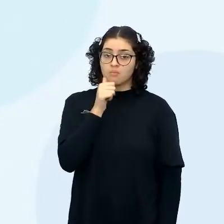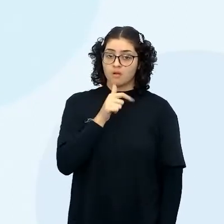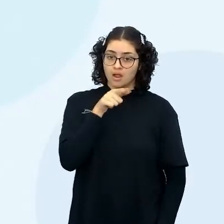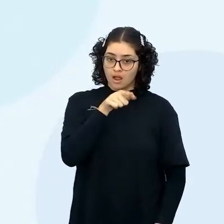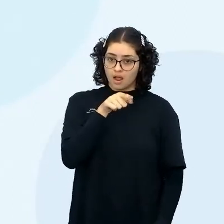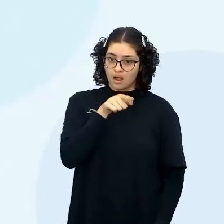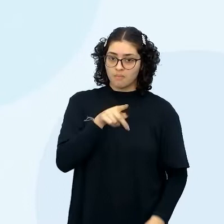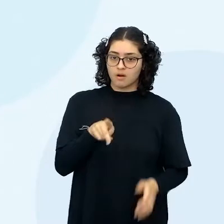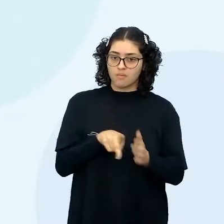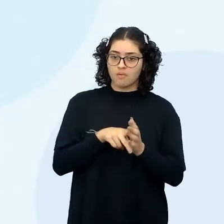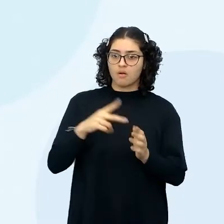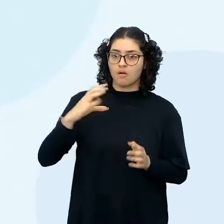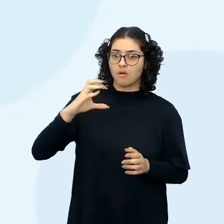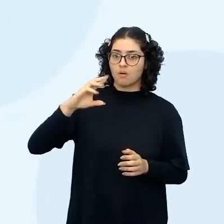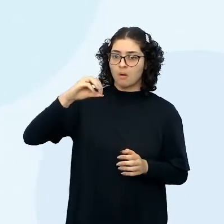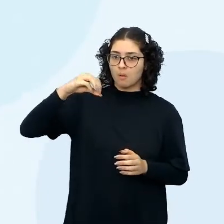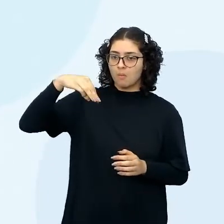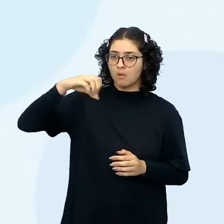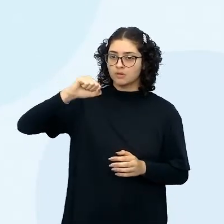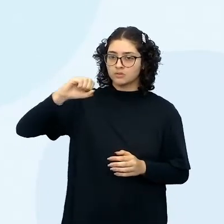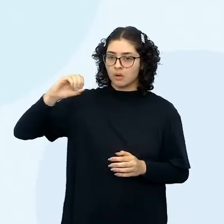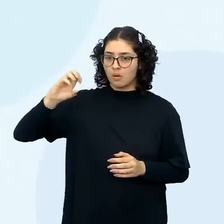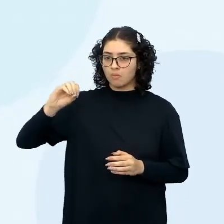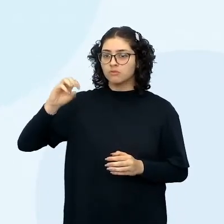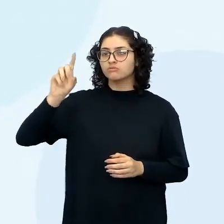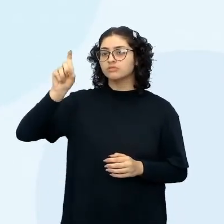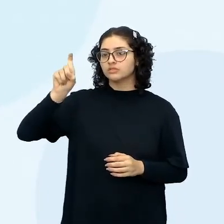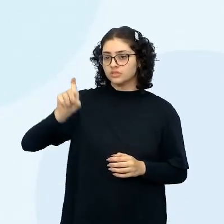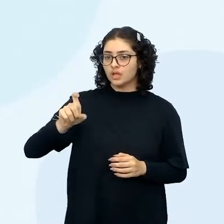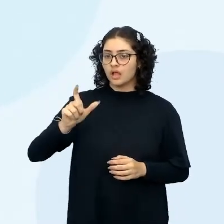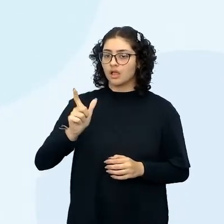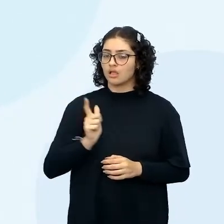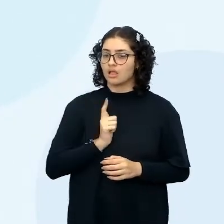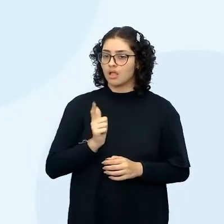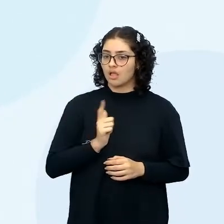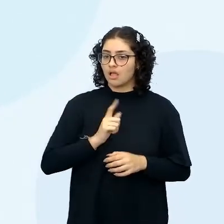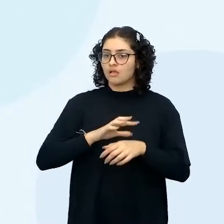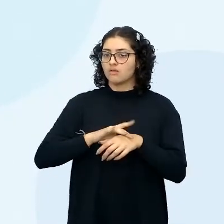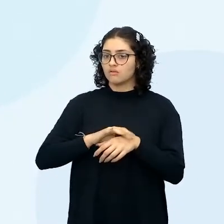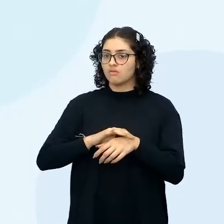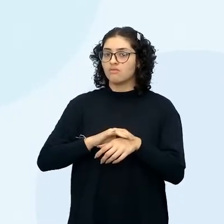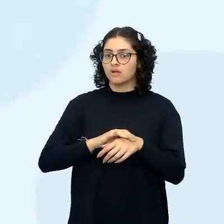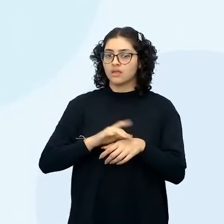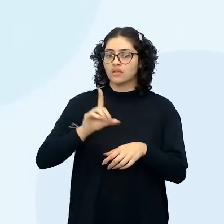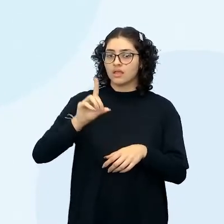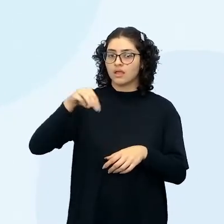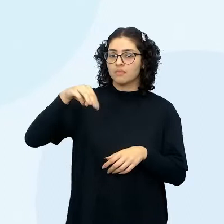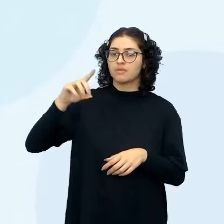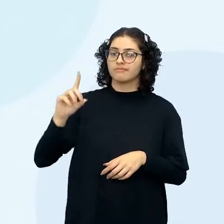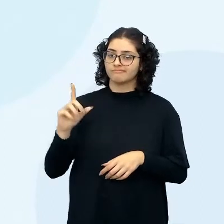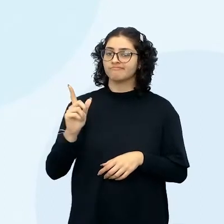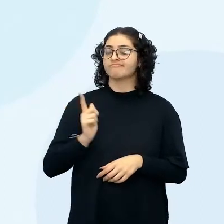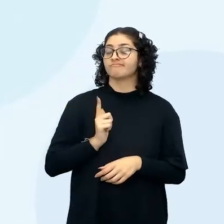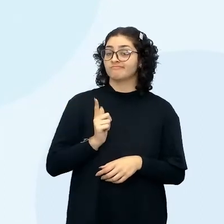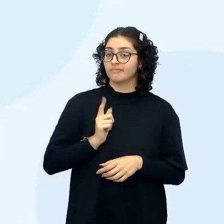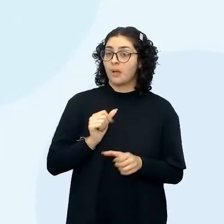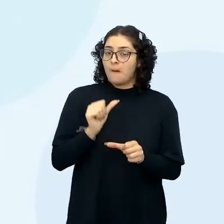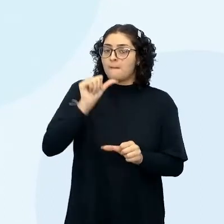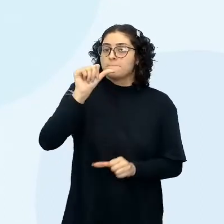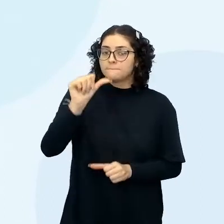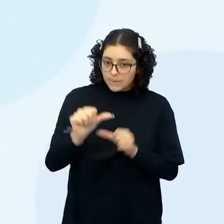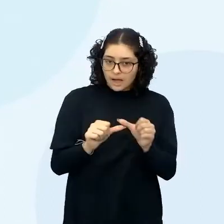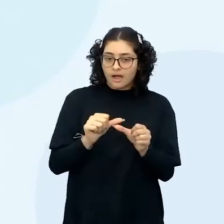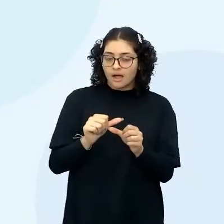cromossomo X, ela tem essa mutação do gene DMD e que, a partir daí,